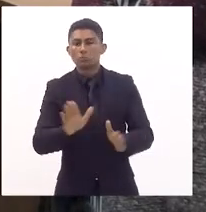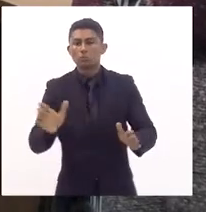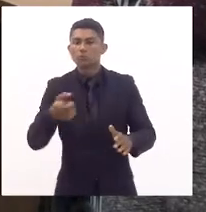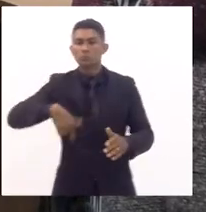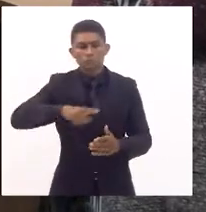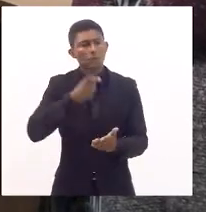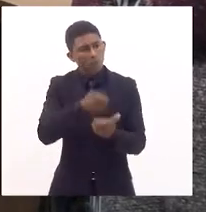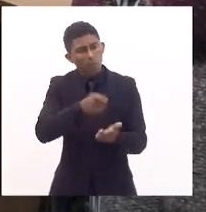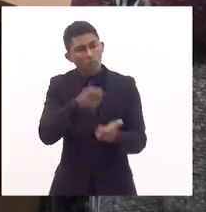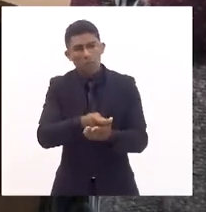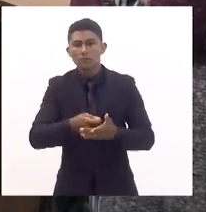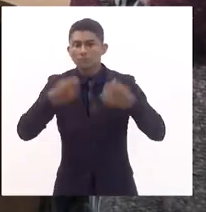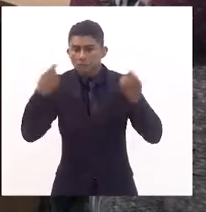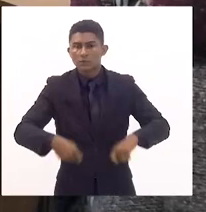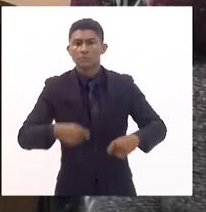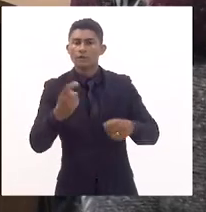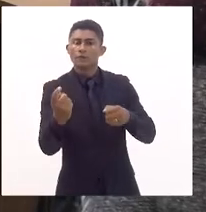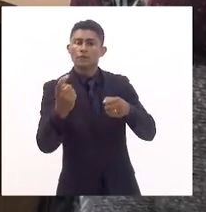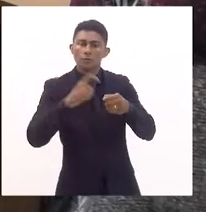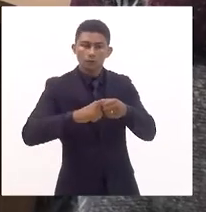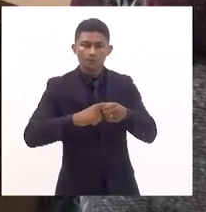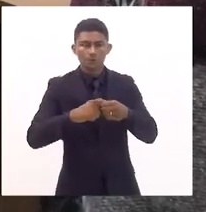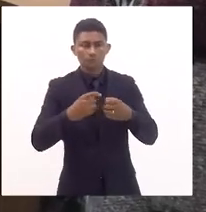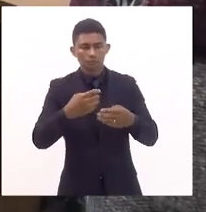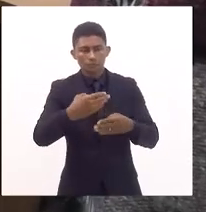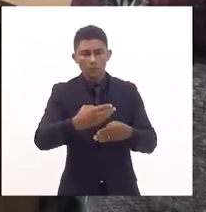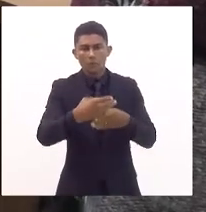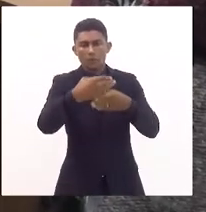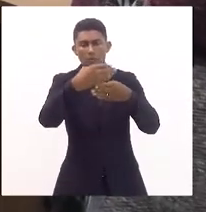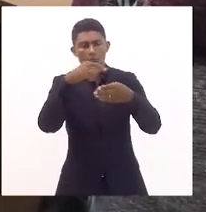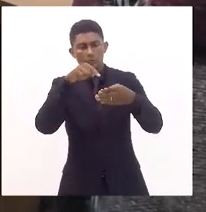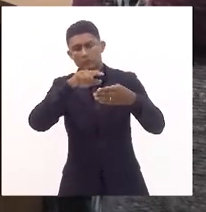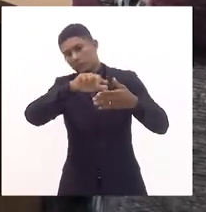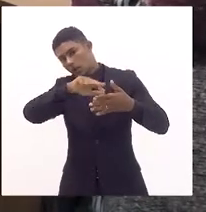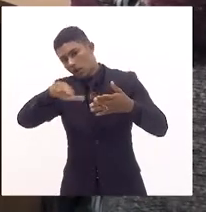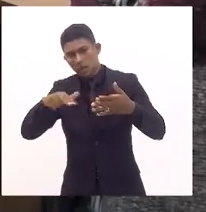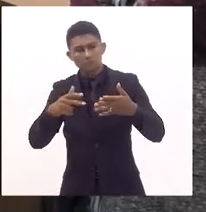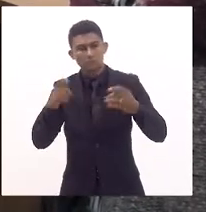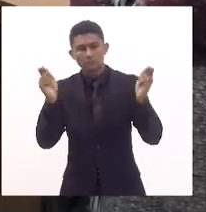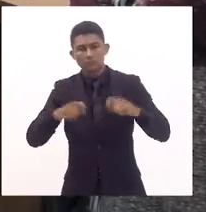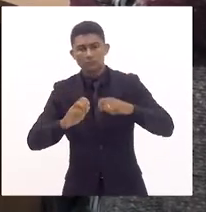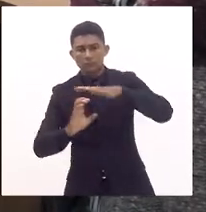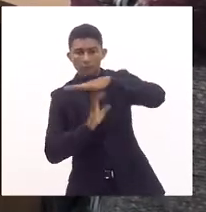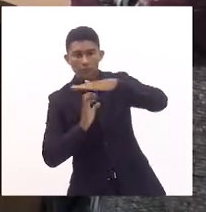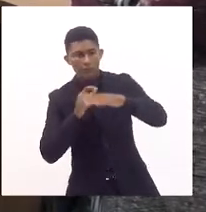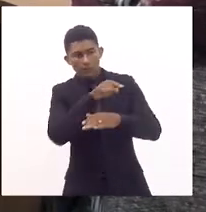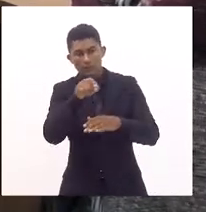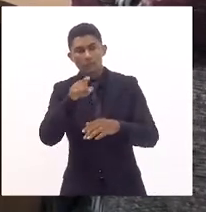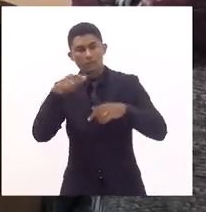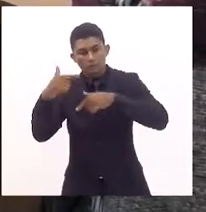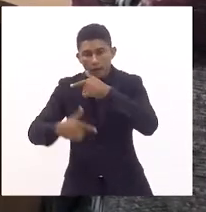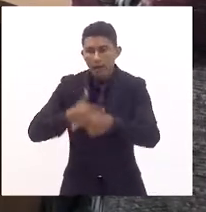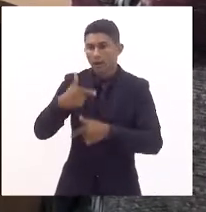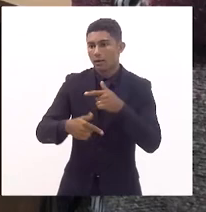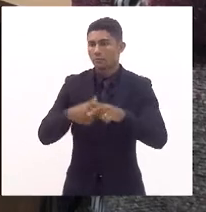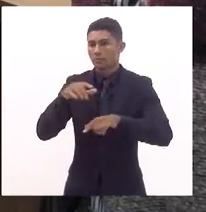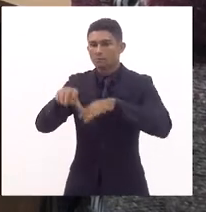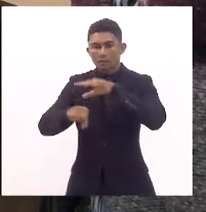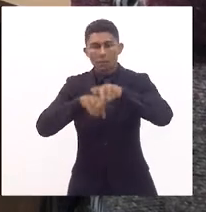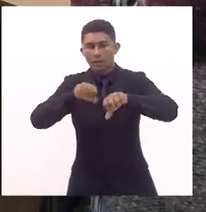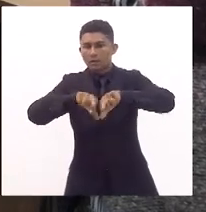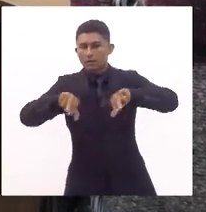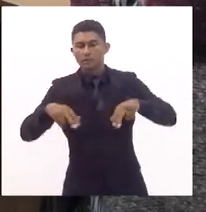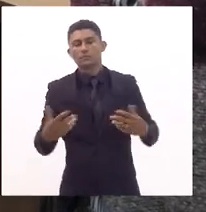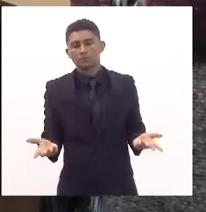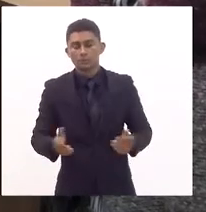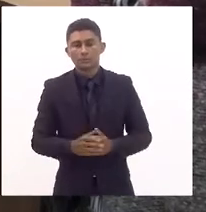cobrando que voltem as ecobarreiras e os ecopontos que contratavam as cooperativas. Dito isso, queria